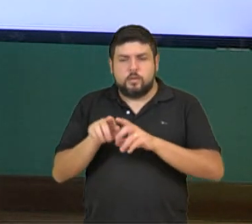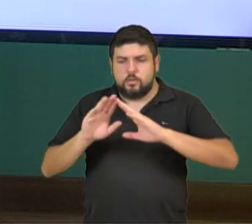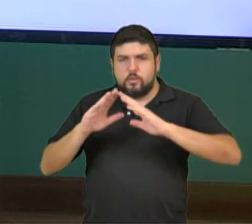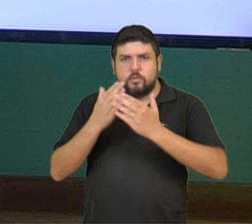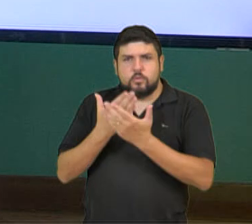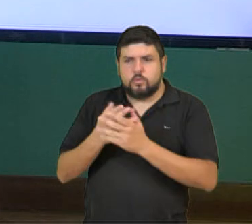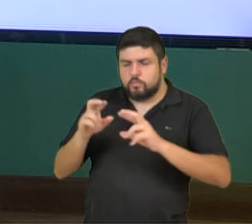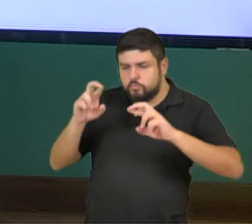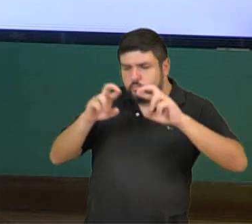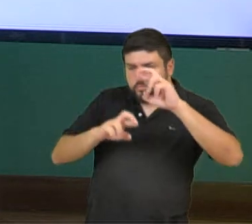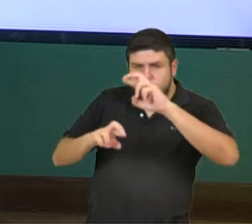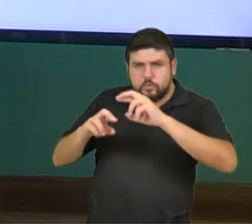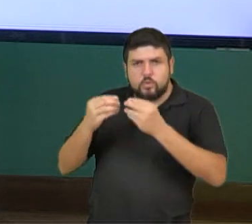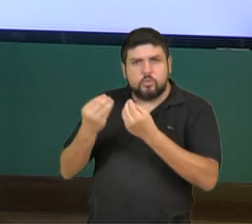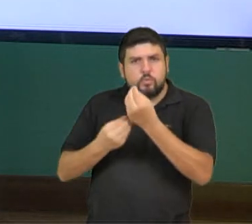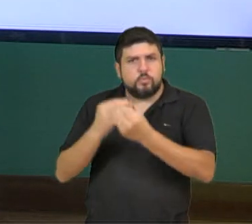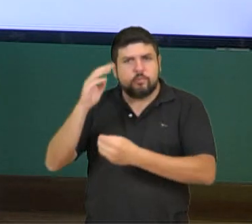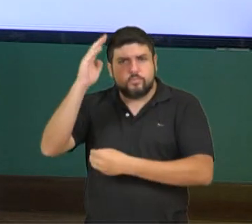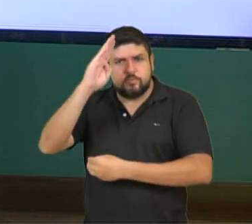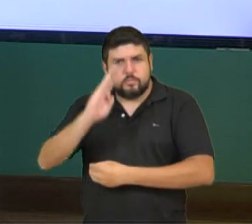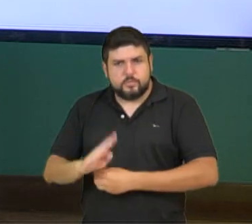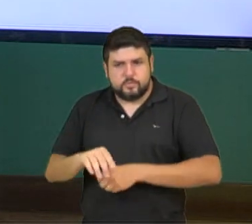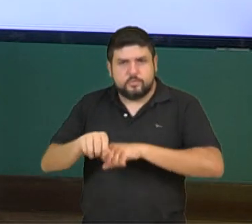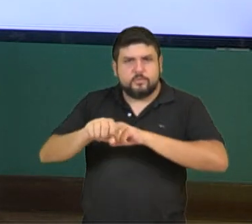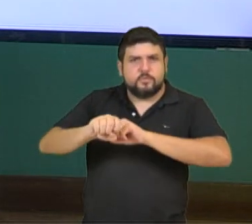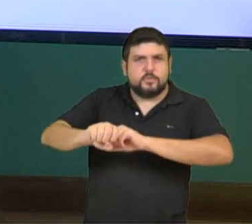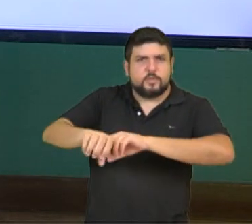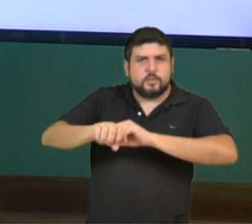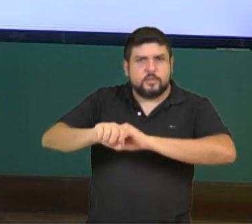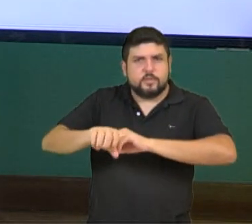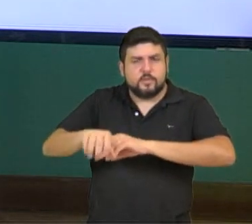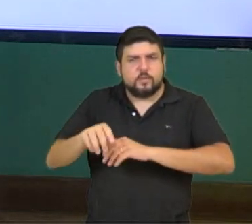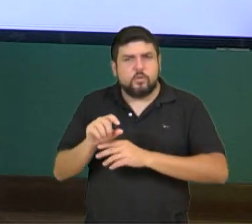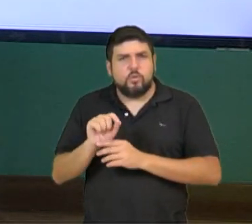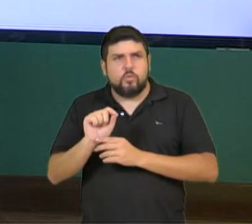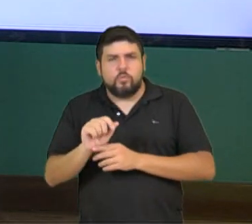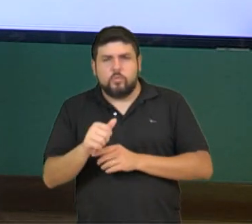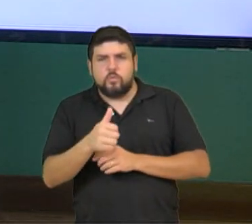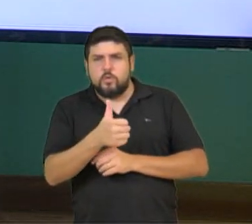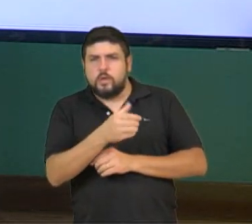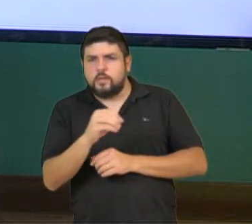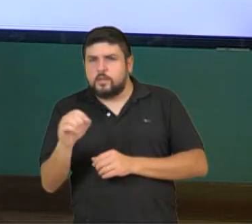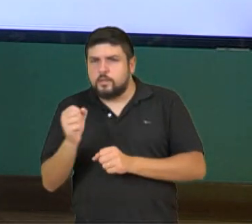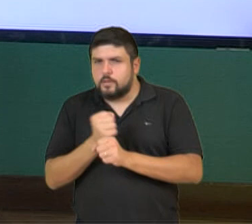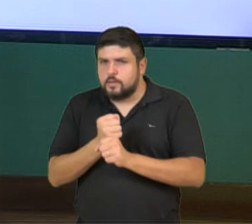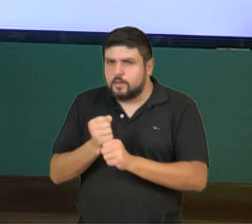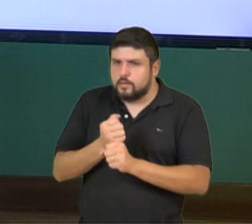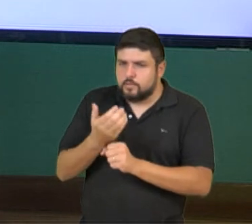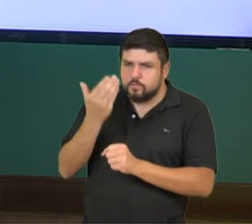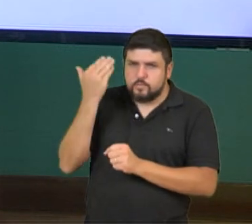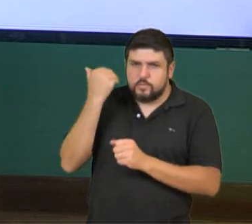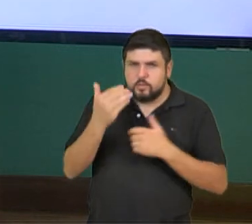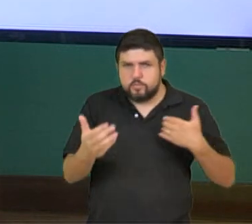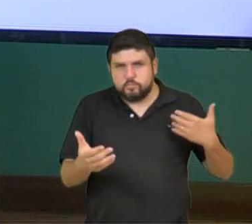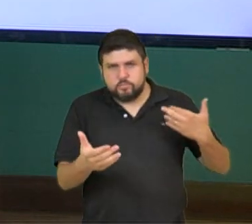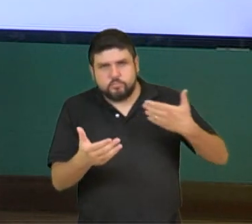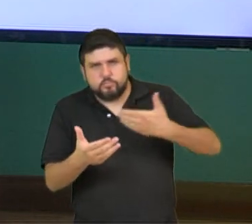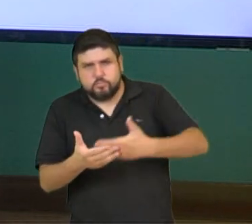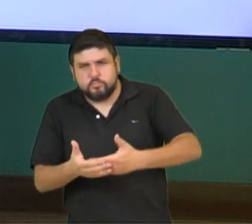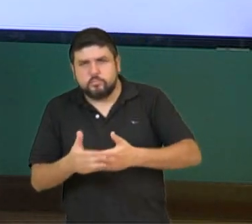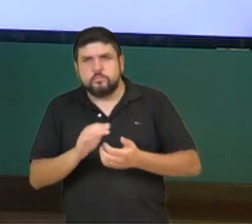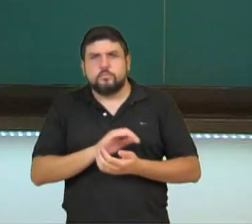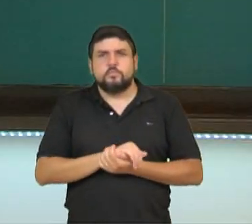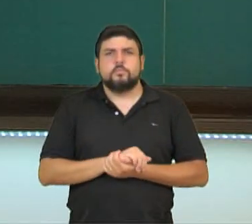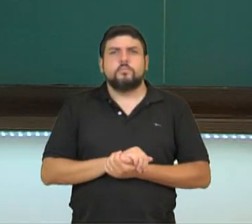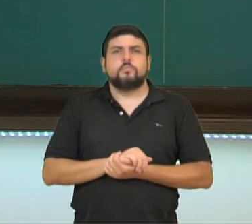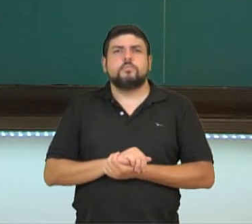da educação no Brasil aí, desde quando, 100, 150 anos, a gente percebe essas mudanças e permanências.